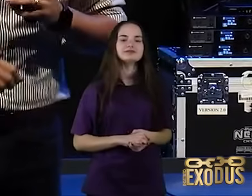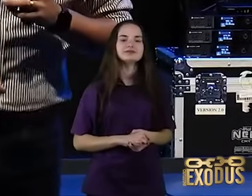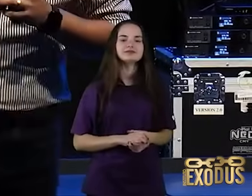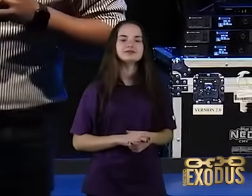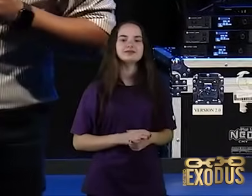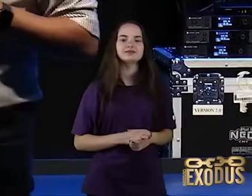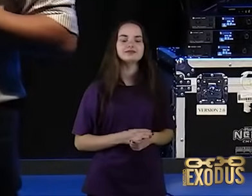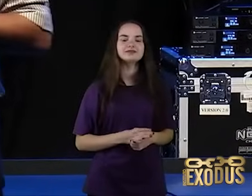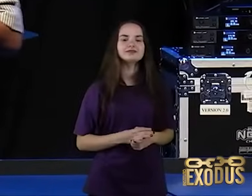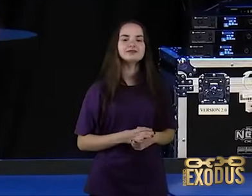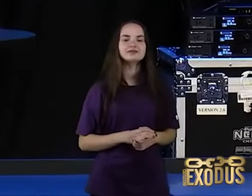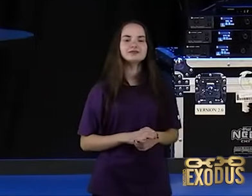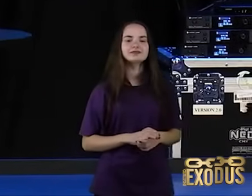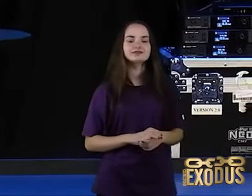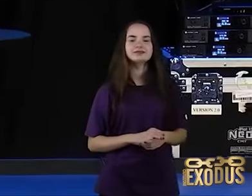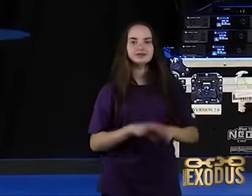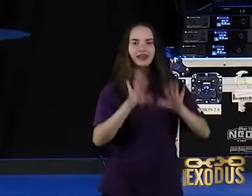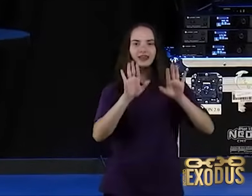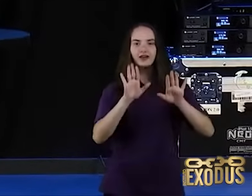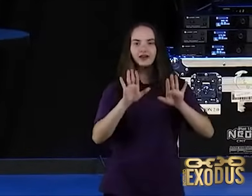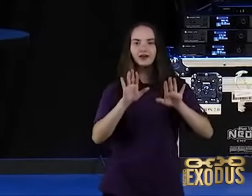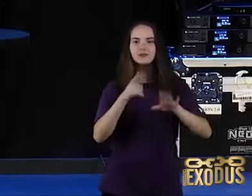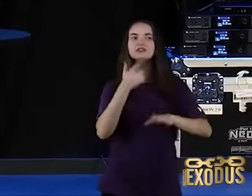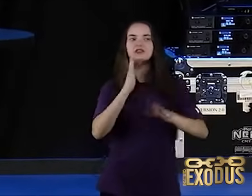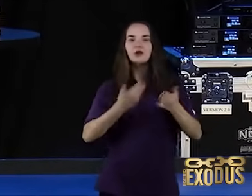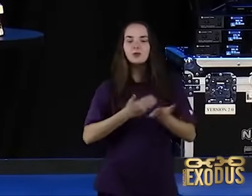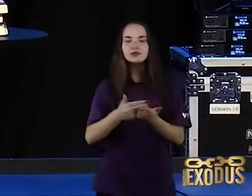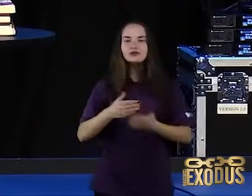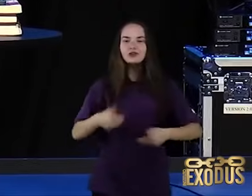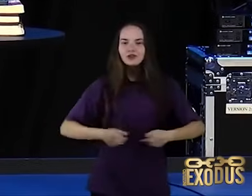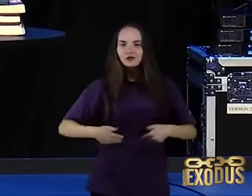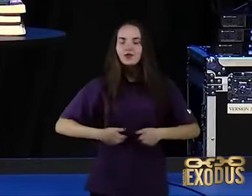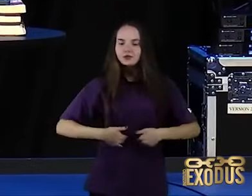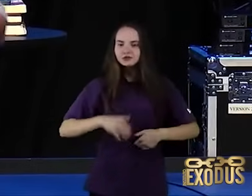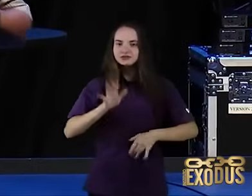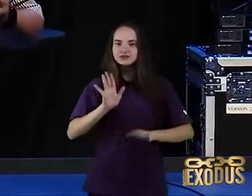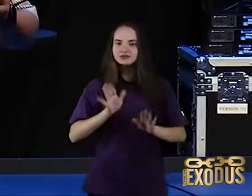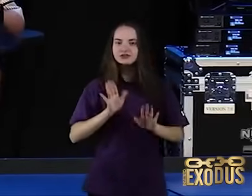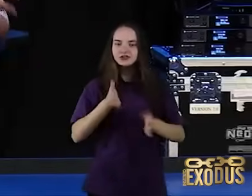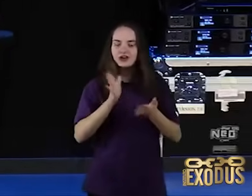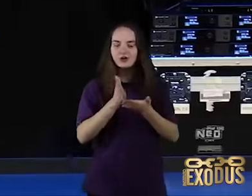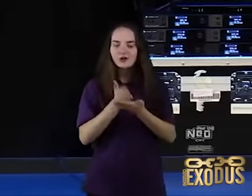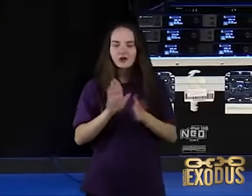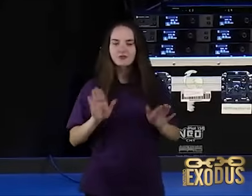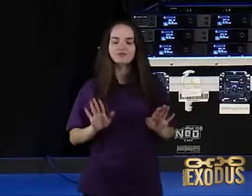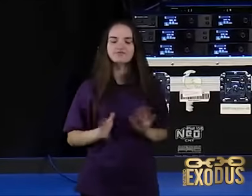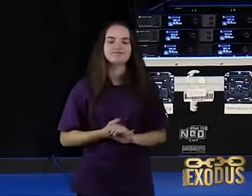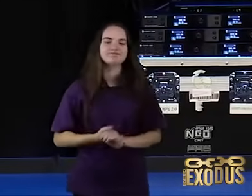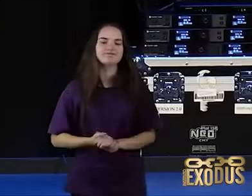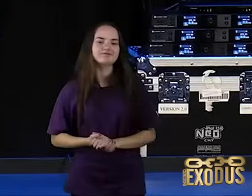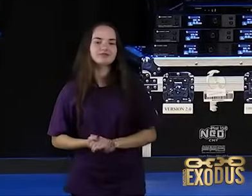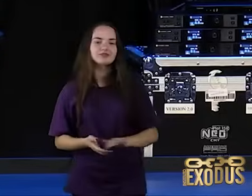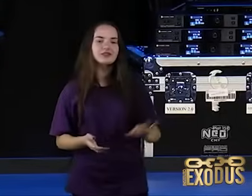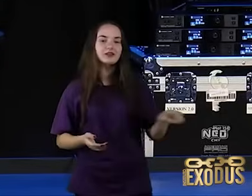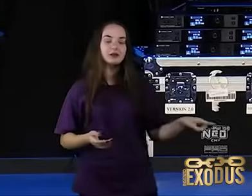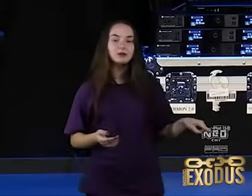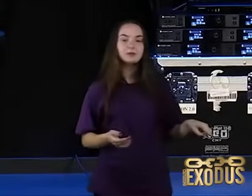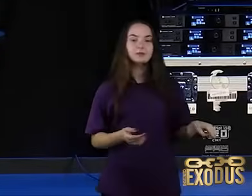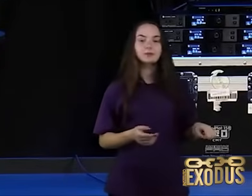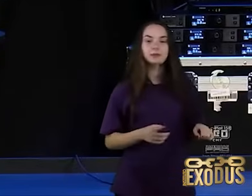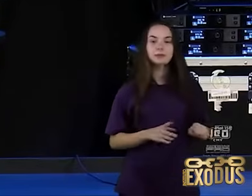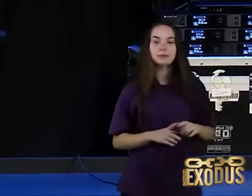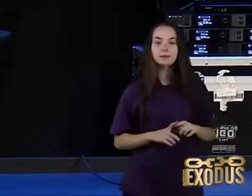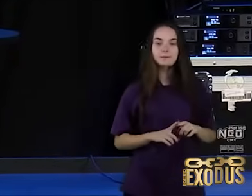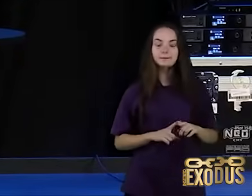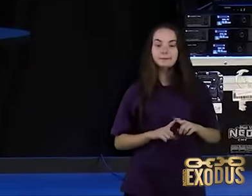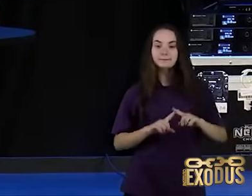estão querendo ir embora e a gente já vai encerrar para jantar E aí ele é esquecido mas quando ele é levantado ele